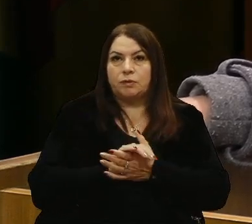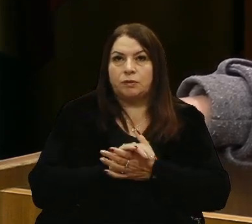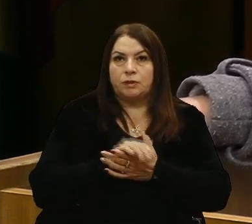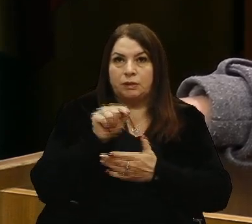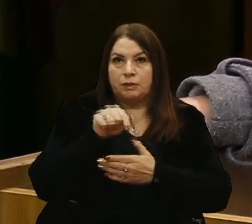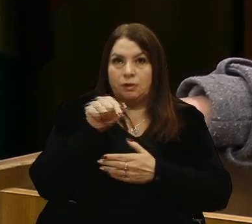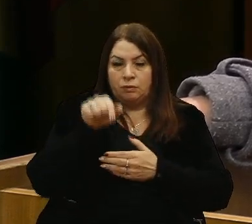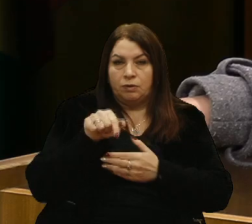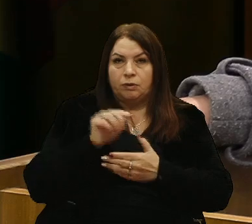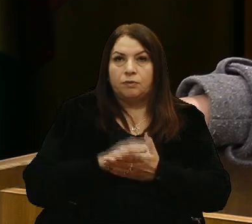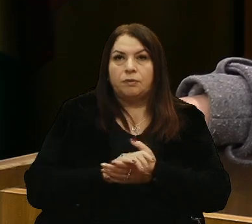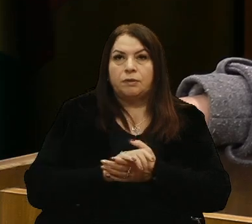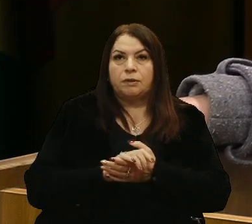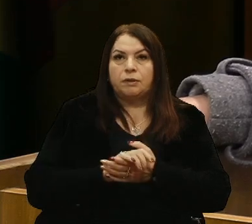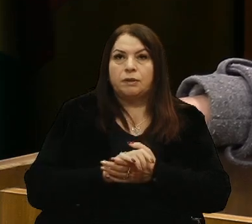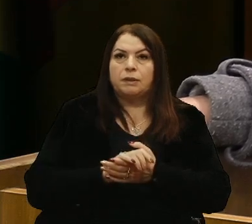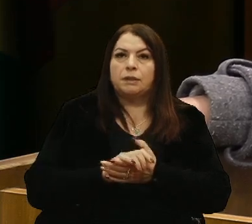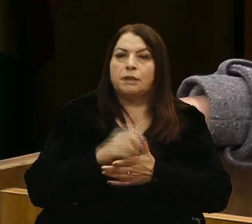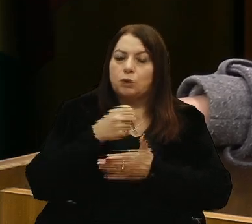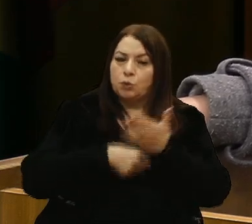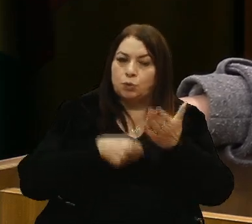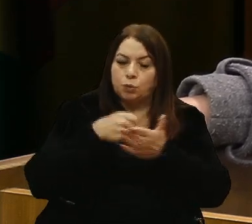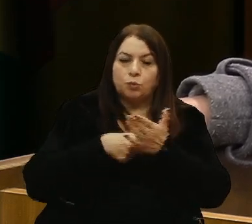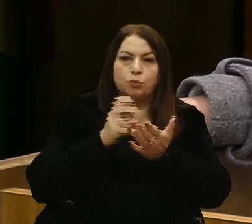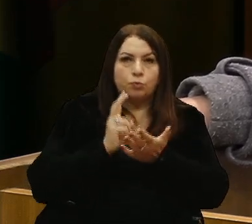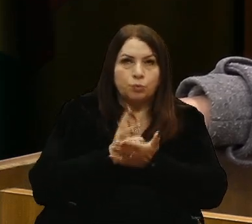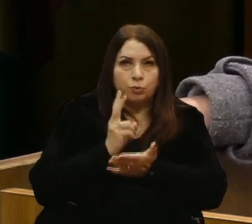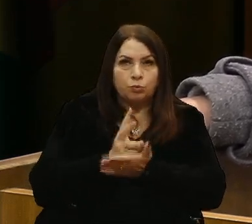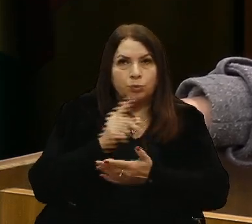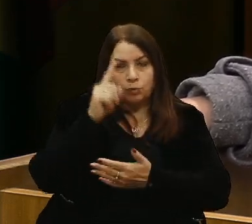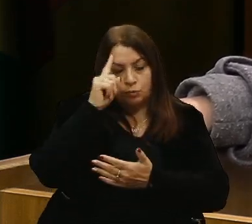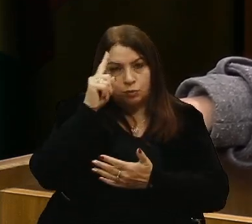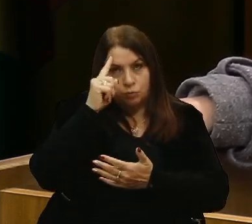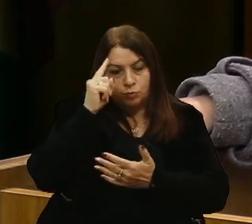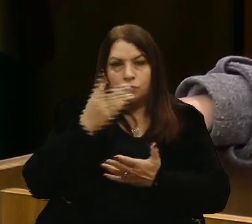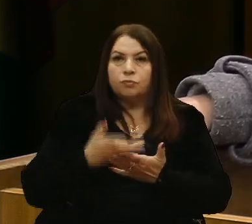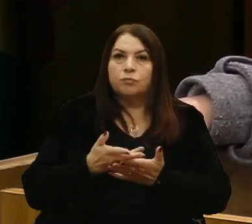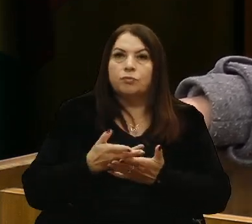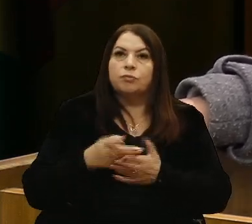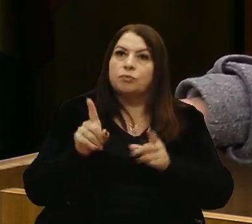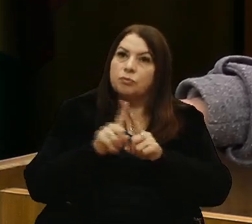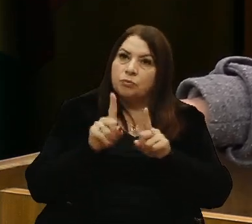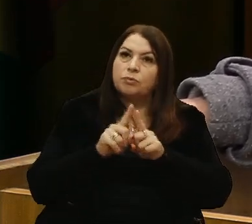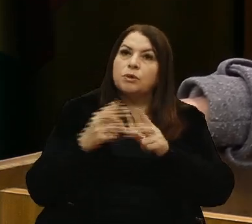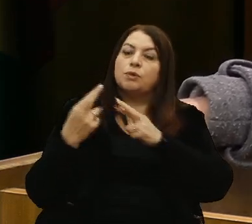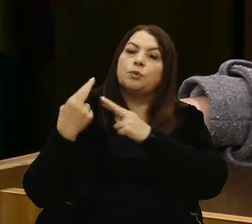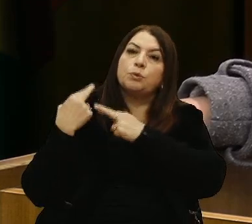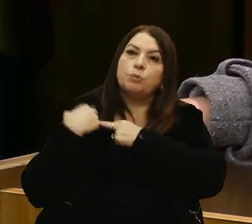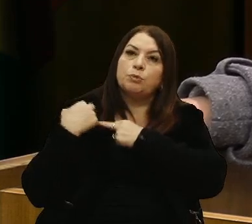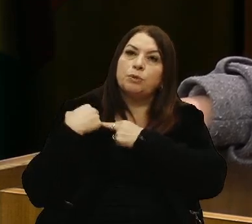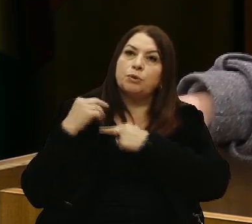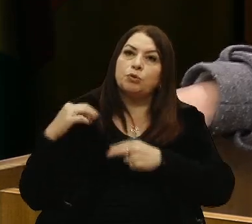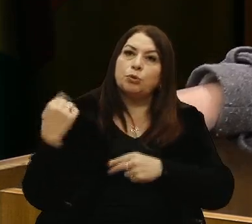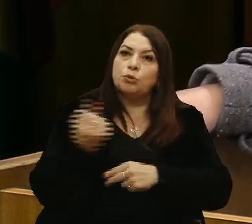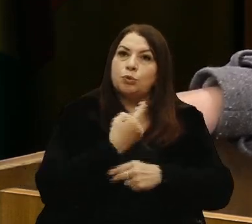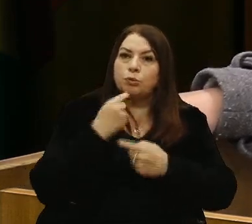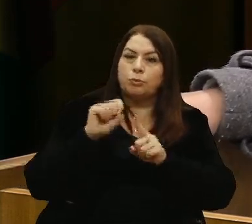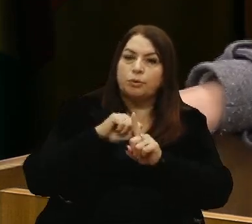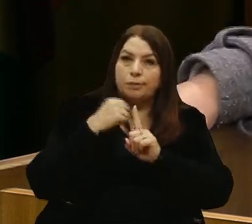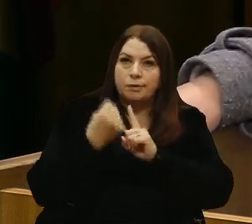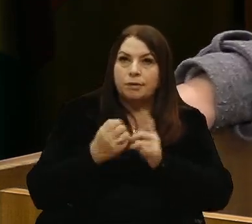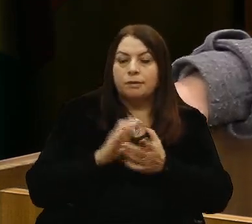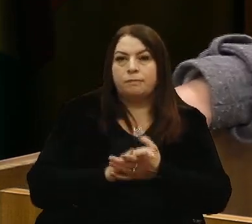estão aqui e que batalham muito continuamente todos os dias, mas que seja de responsabilidade de toda uma